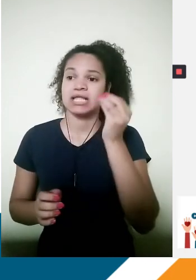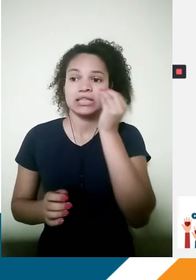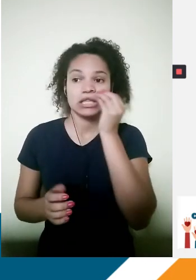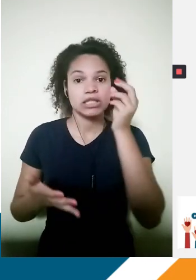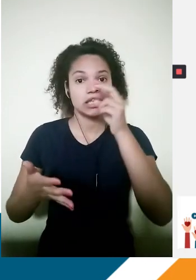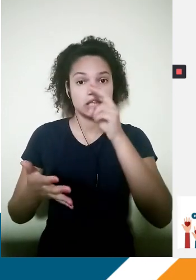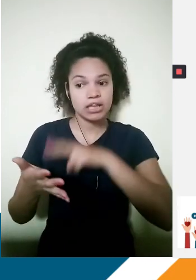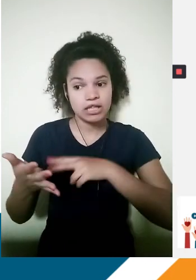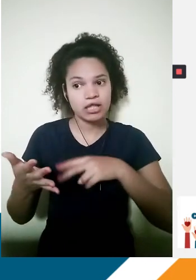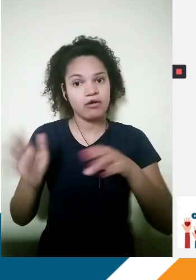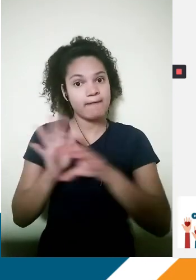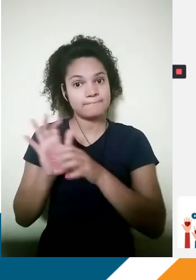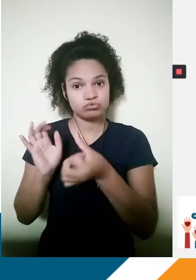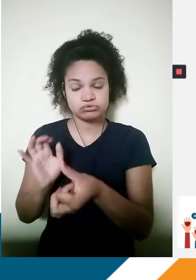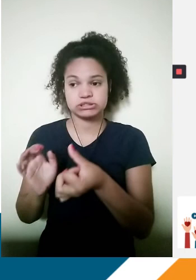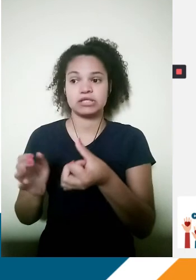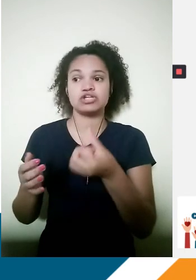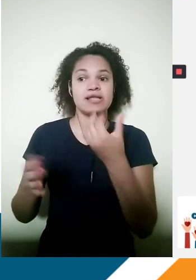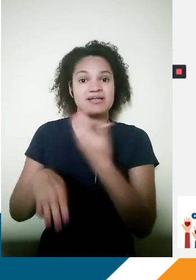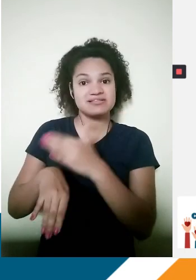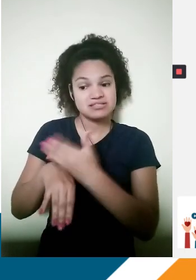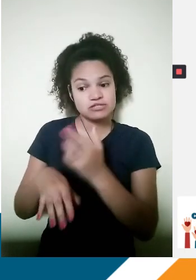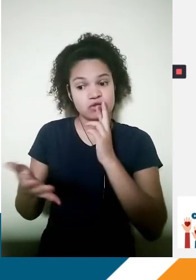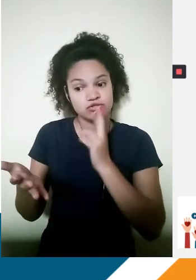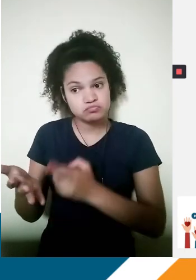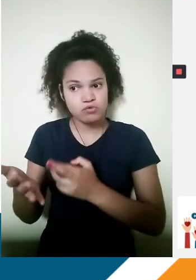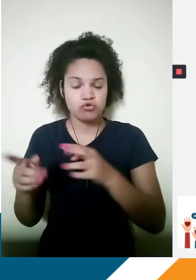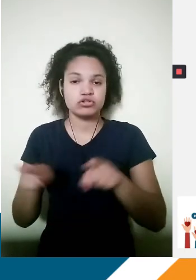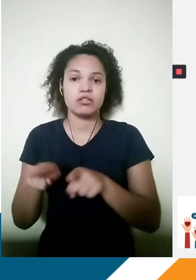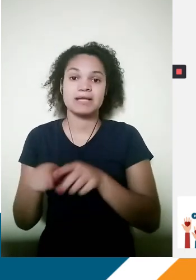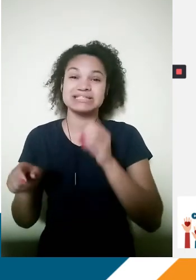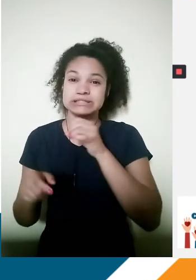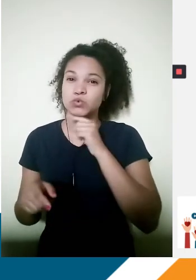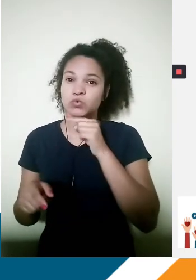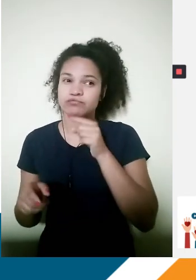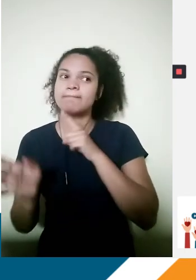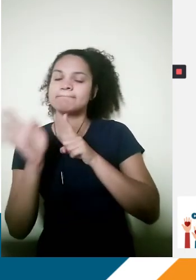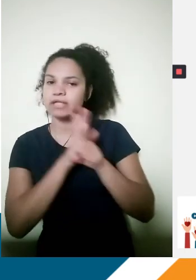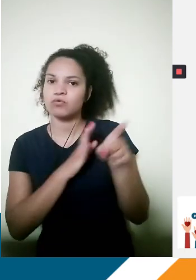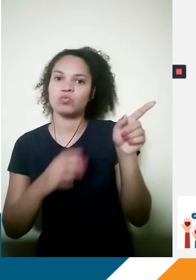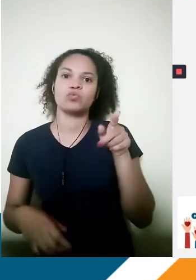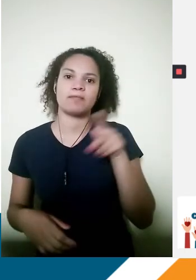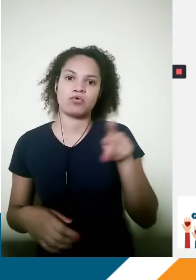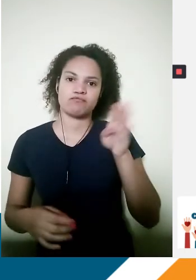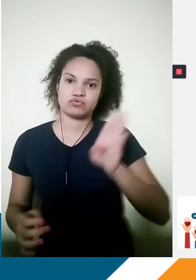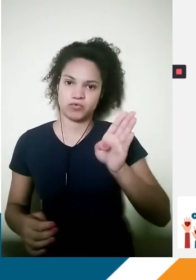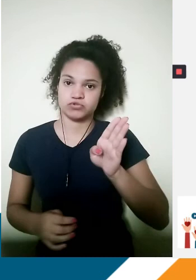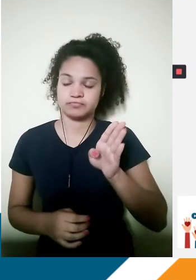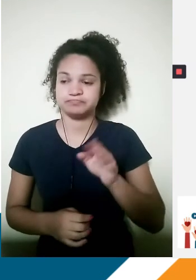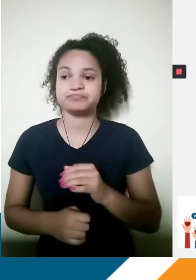tentem desenvolver as atividades, os exercícios do capítulo e tirem suas dúvidas com os mediadores. Muito